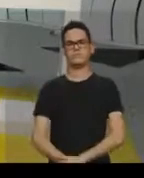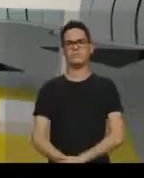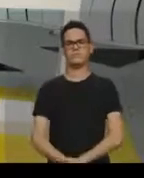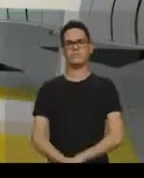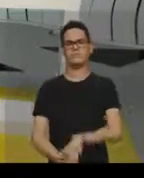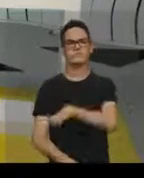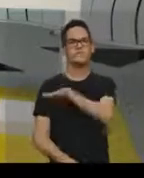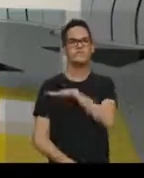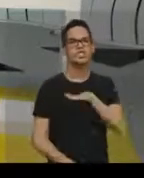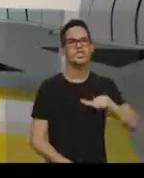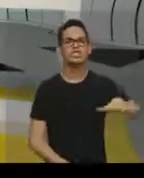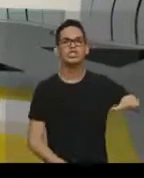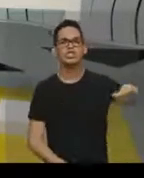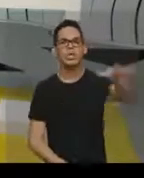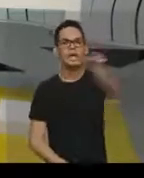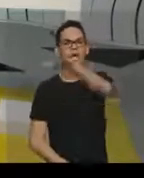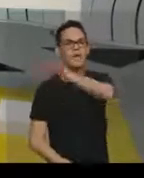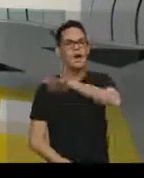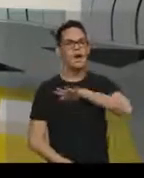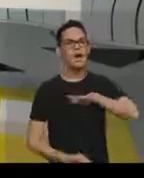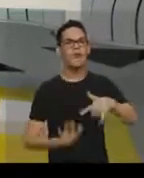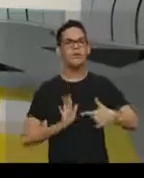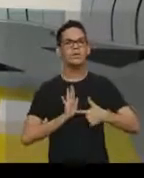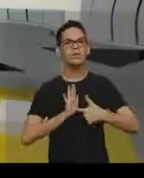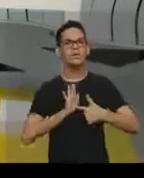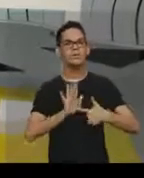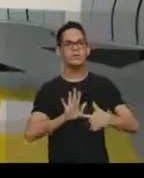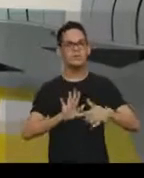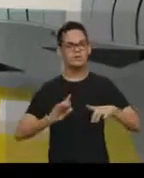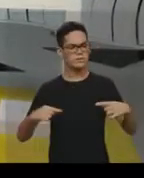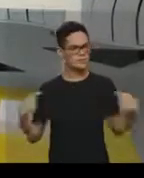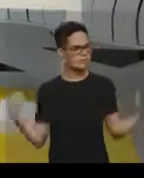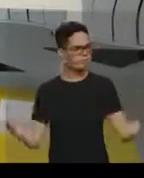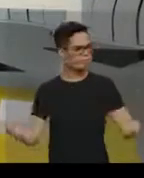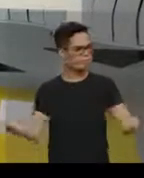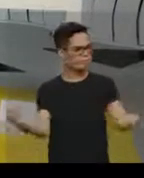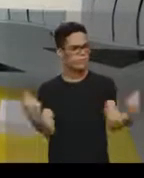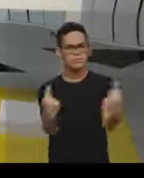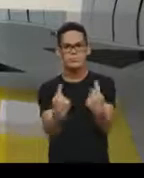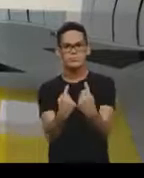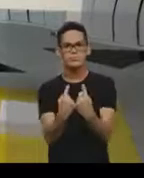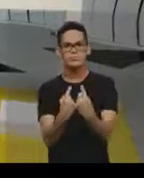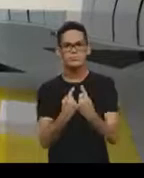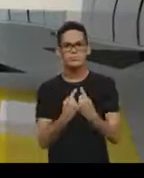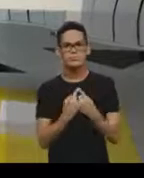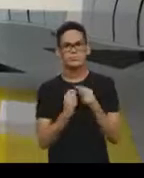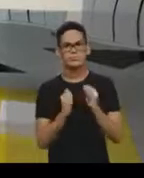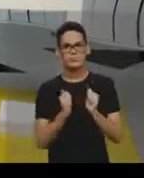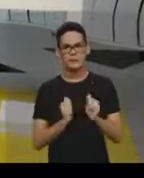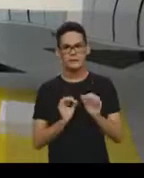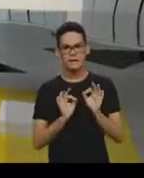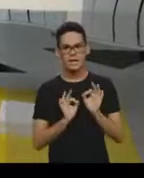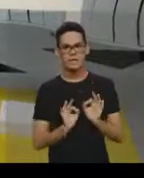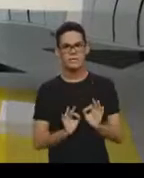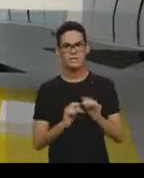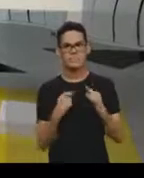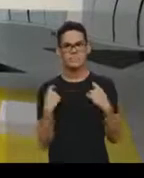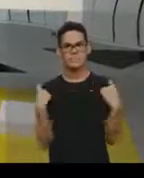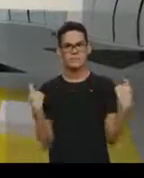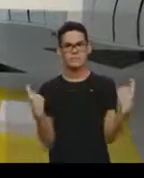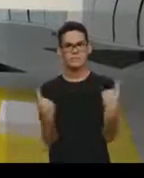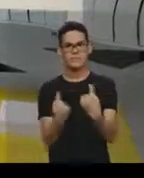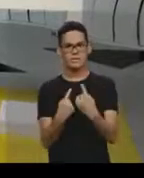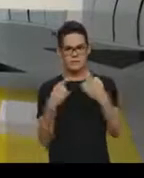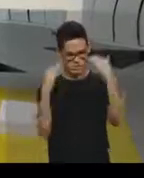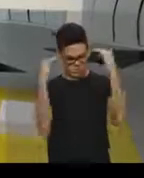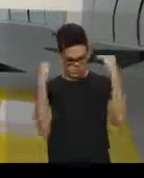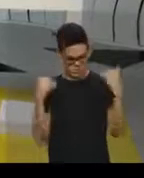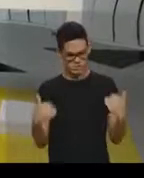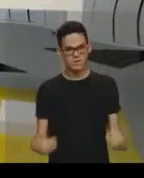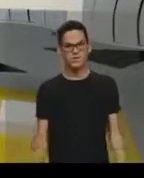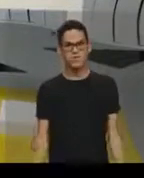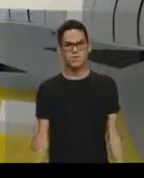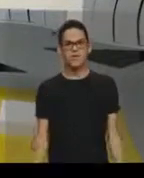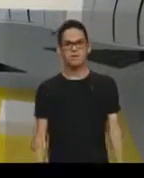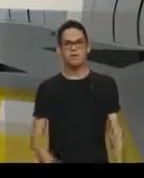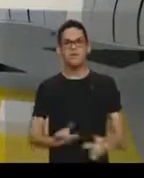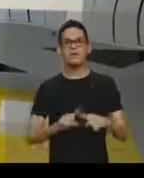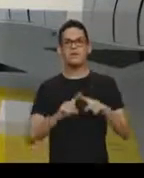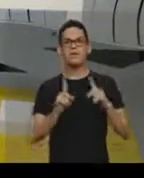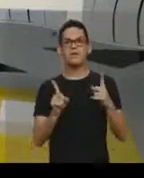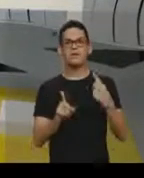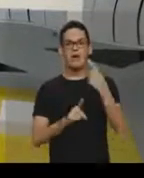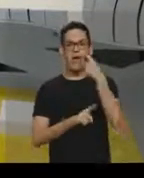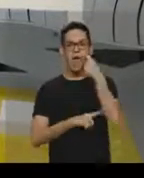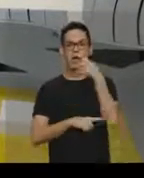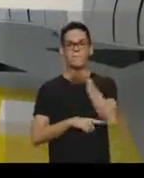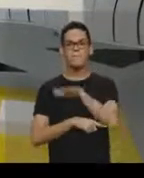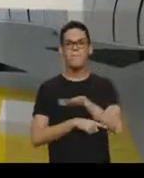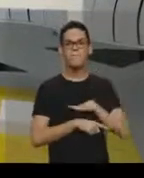de forma que apareça tudo ao meu entorno, certo? Vocês estão me vendo aí de corpo inteiro, mas estão vendo também